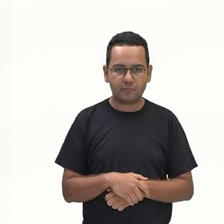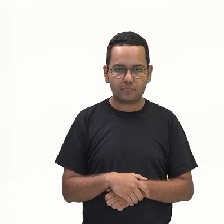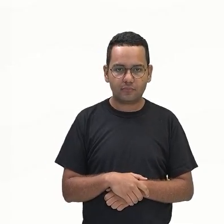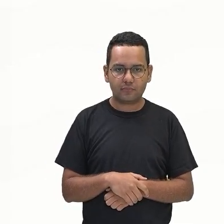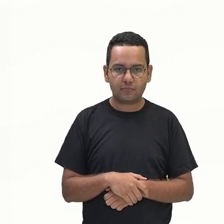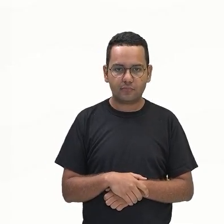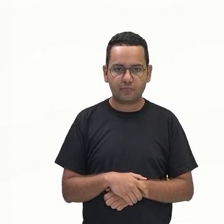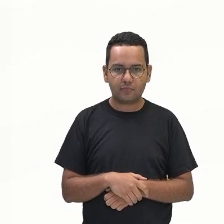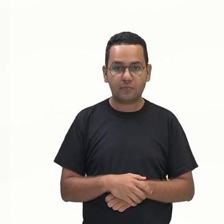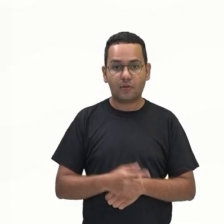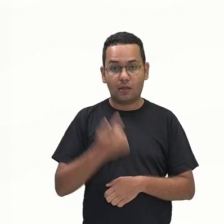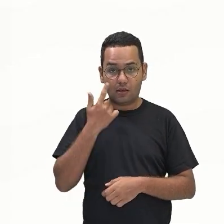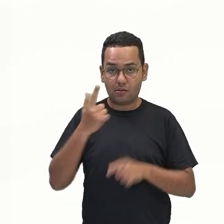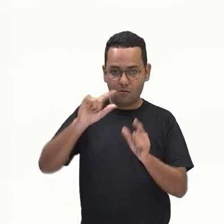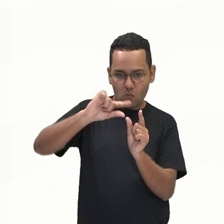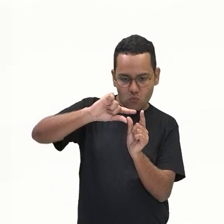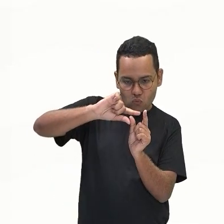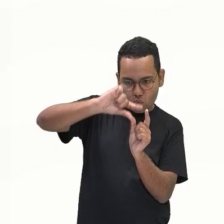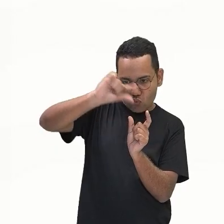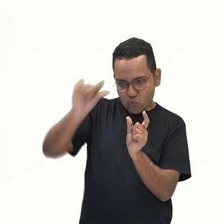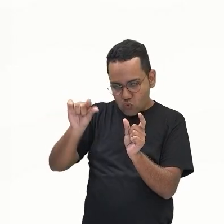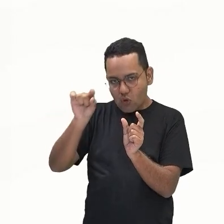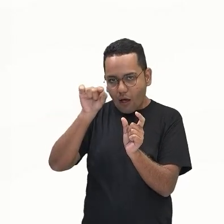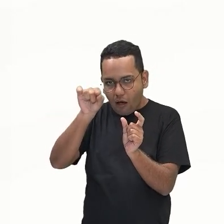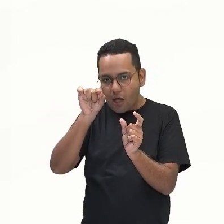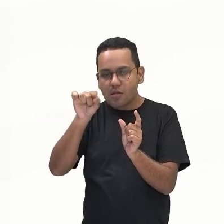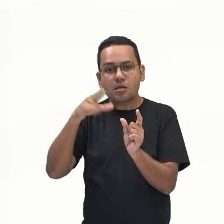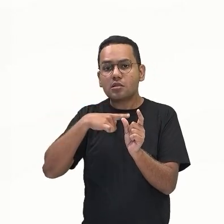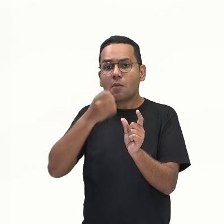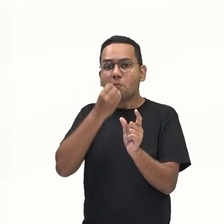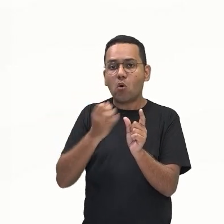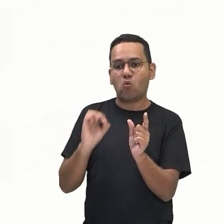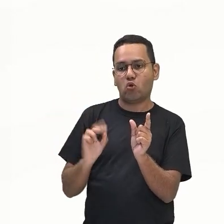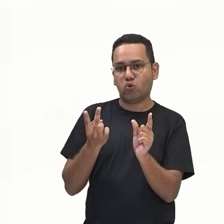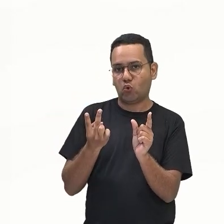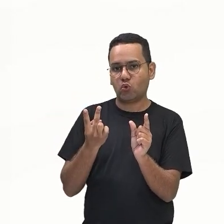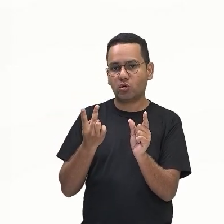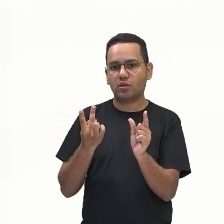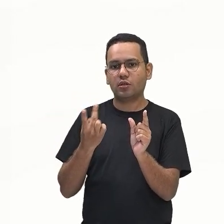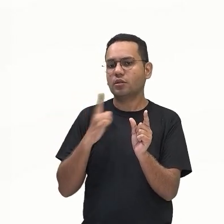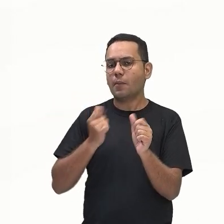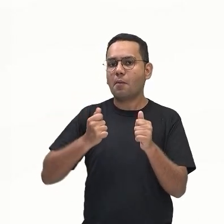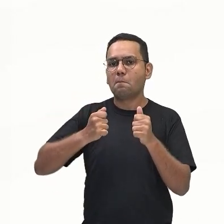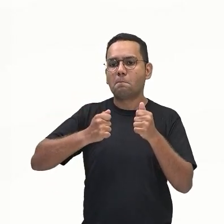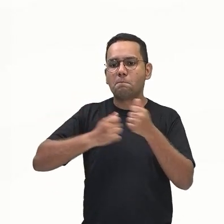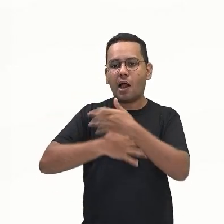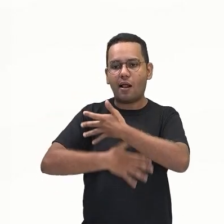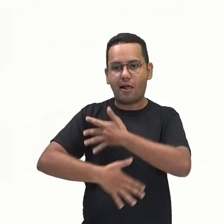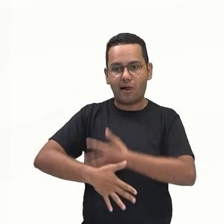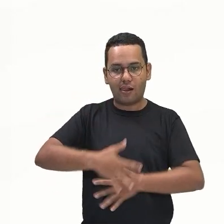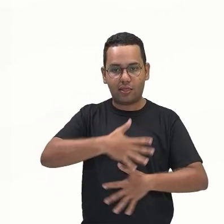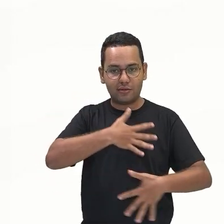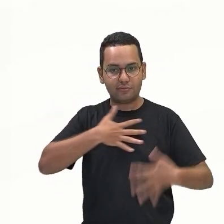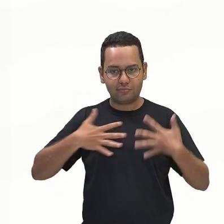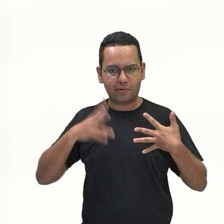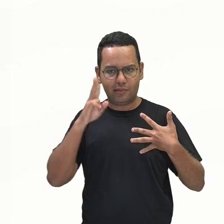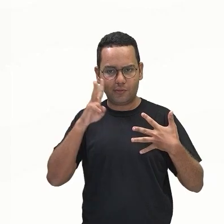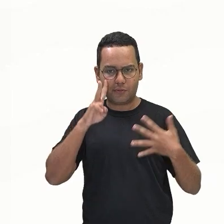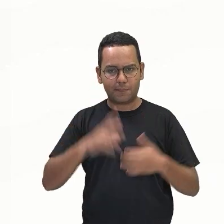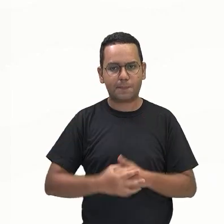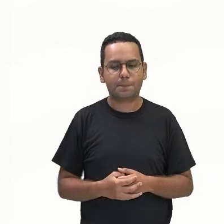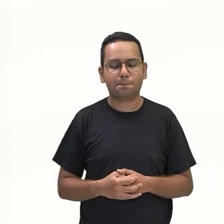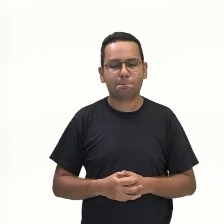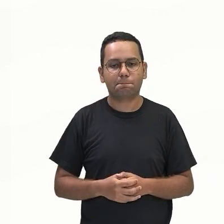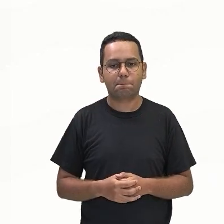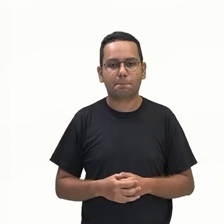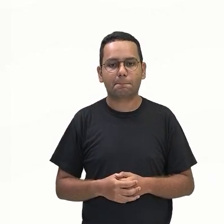sai. Ele tá indo para onde? Ele tá saindo aqui, ó, indo para onde? Pro corpo. Lembra que eu falei anteriormente com vocês? Então, ó,